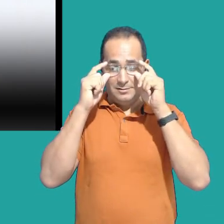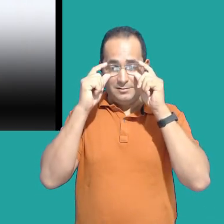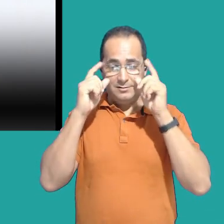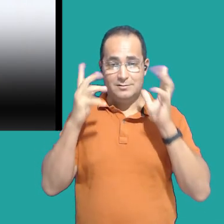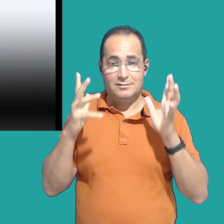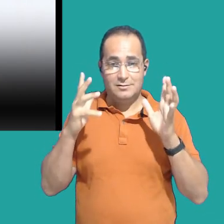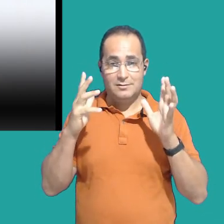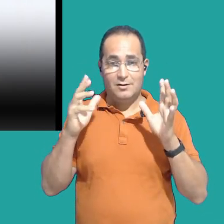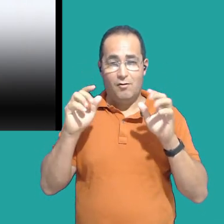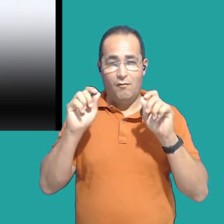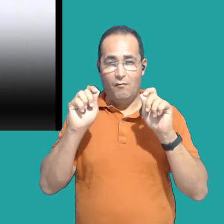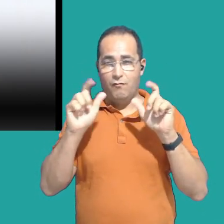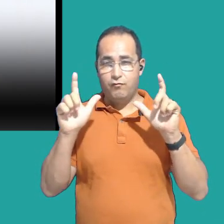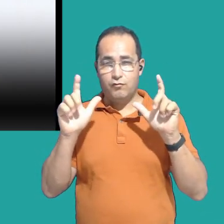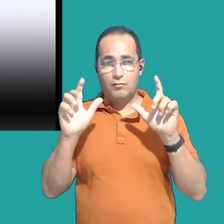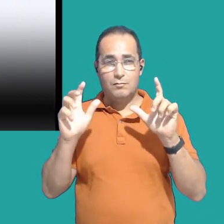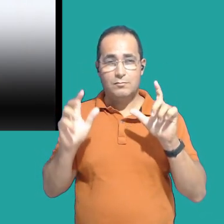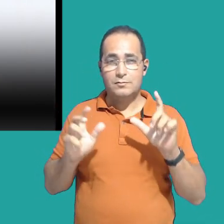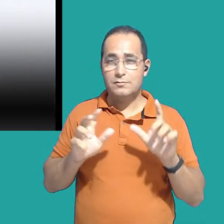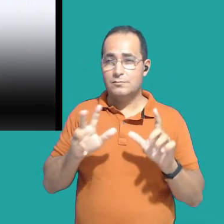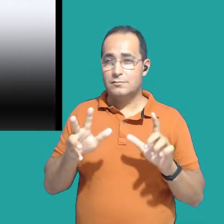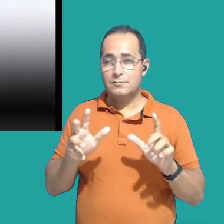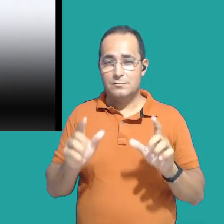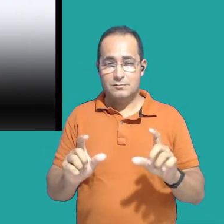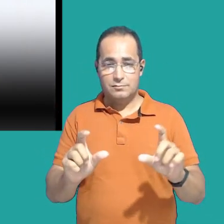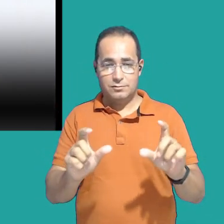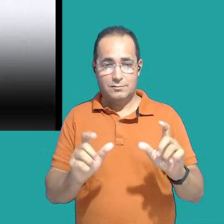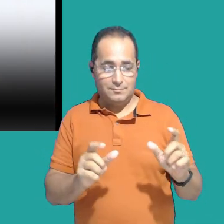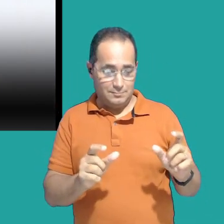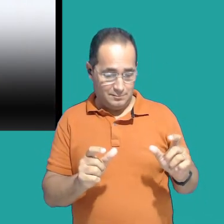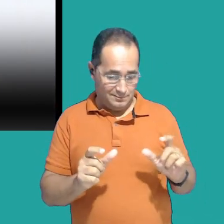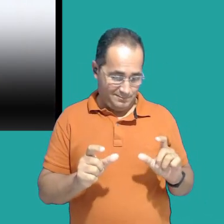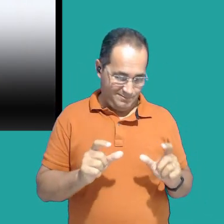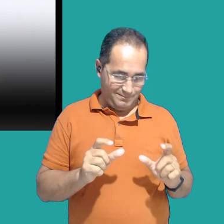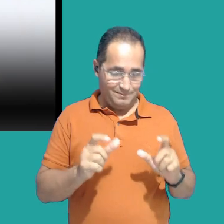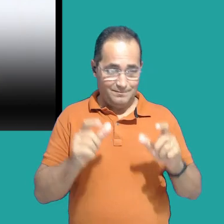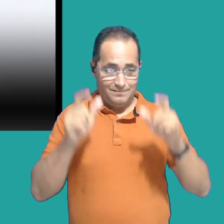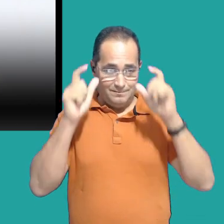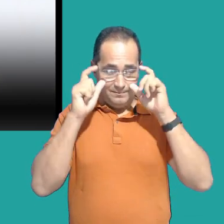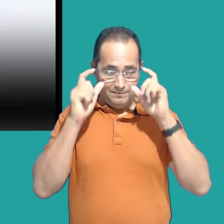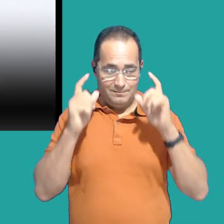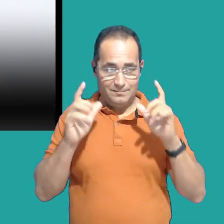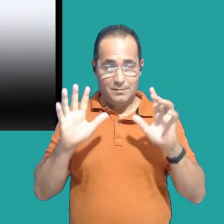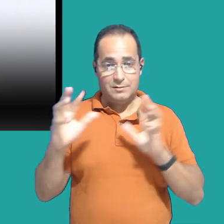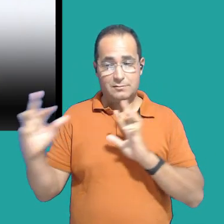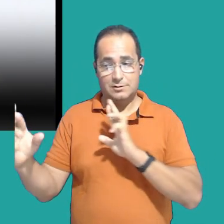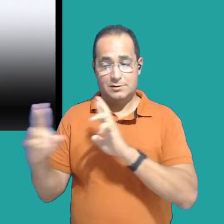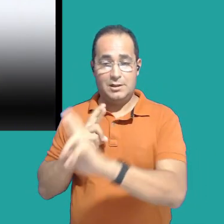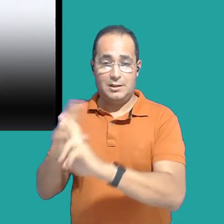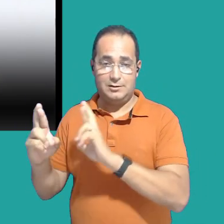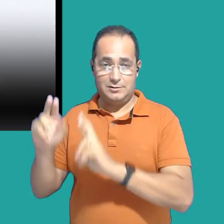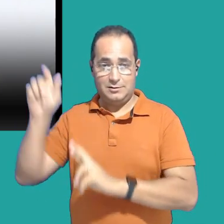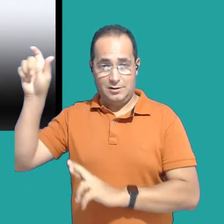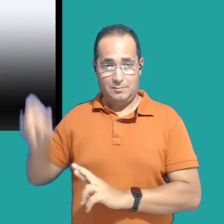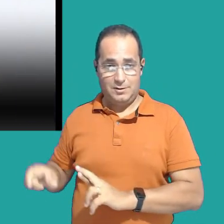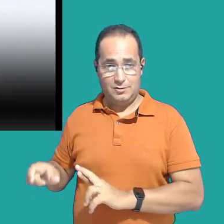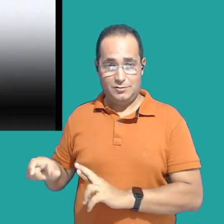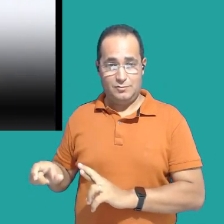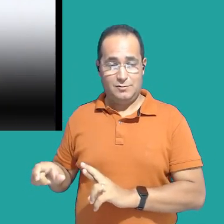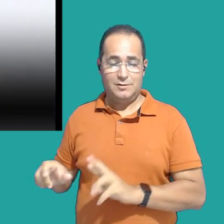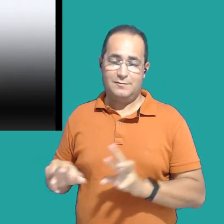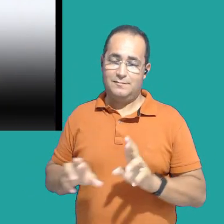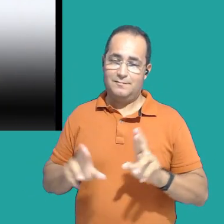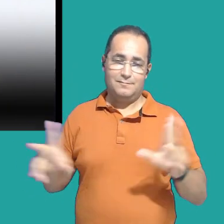óculos full tecnológico e apresentar para você, mas você, sabe, se relacionar,